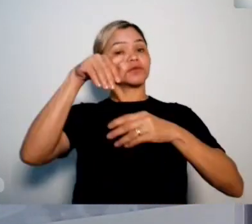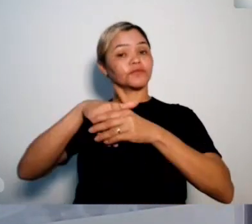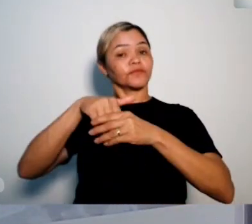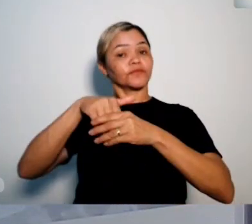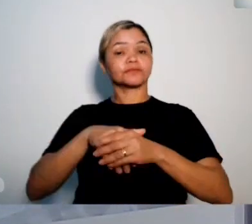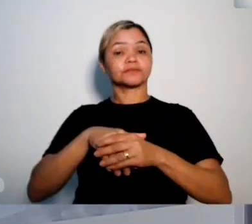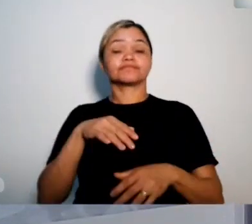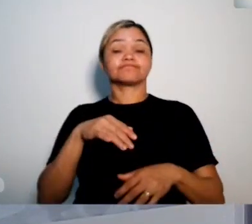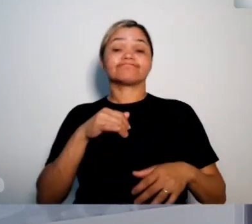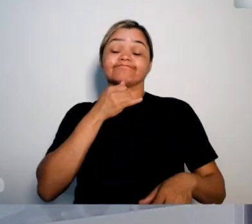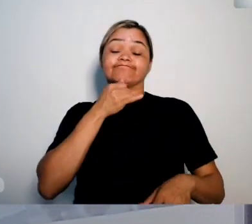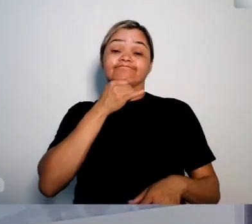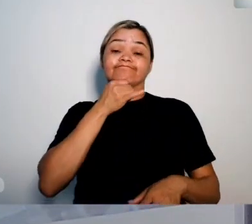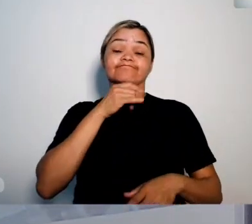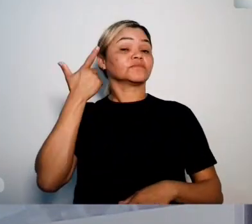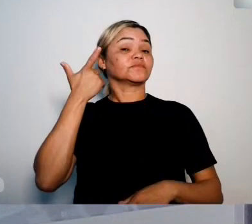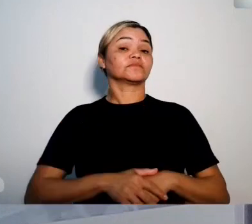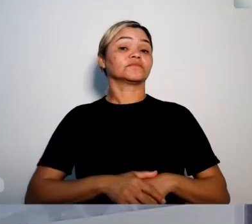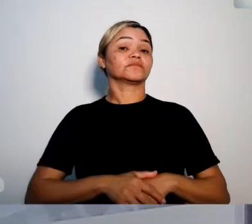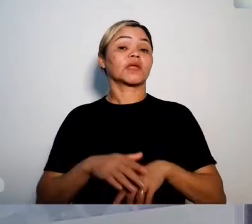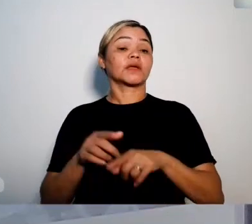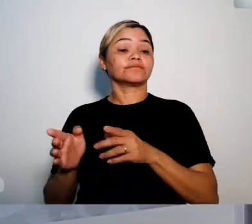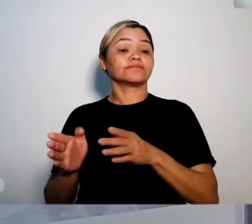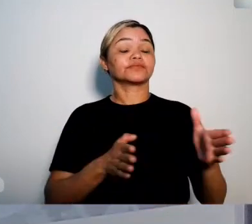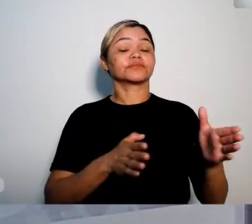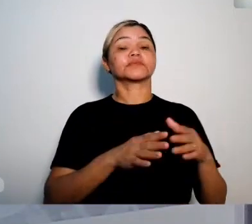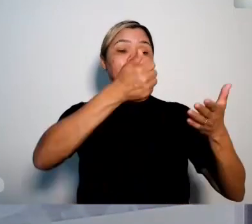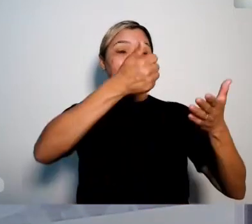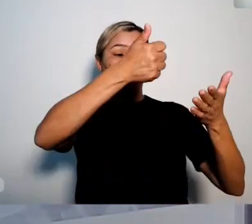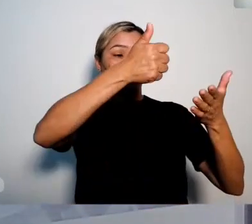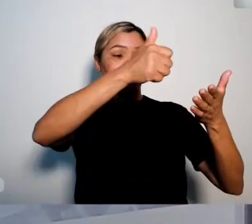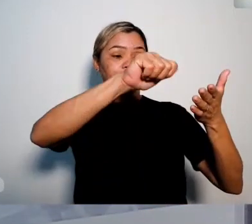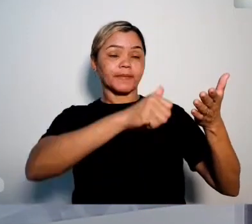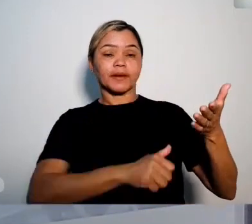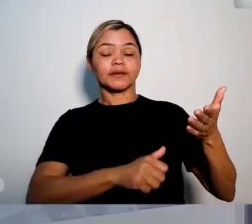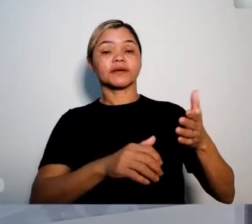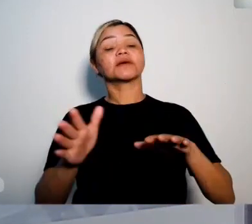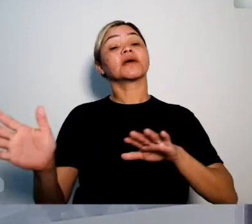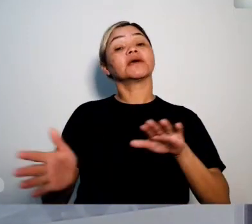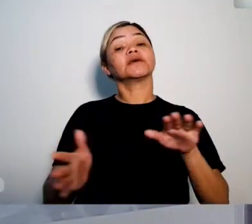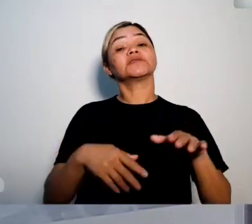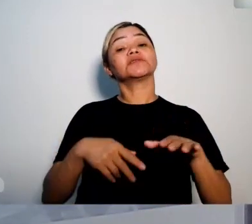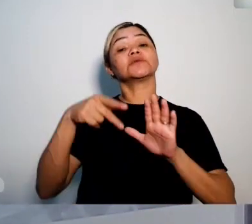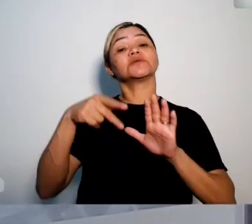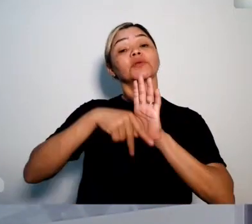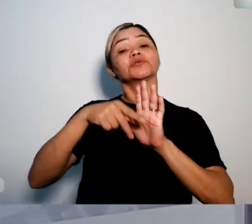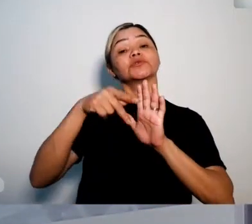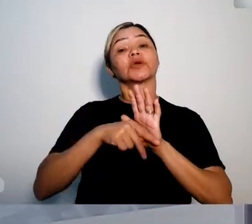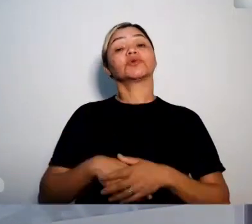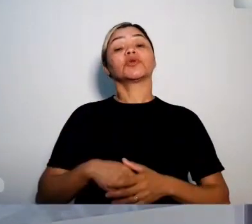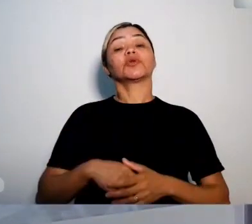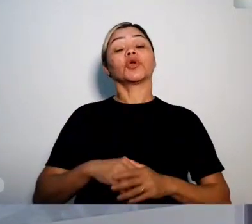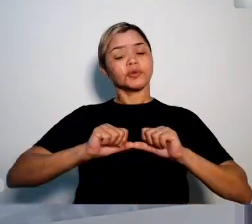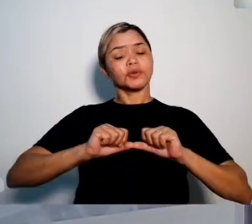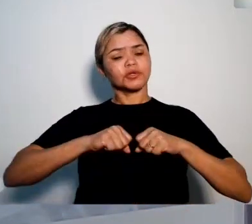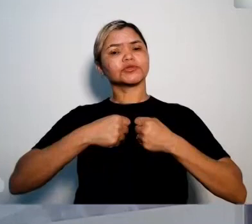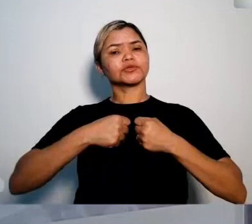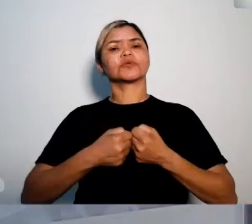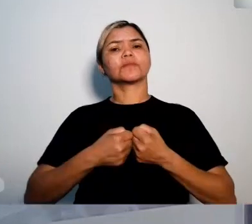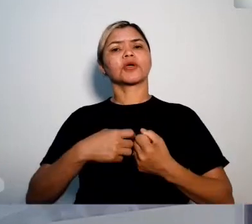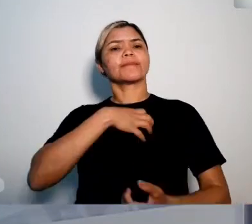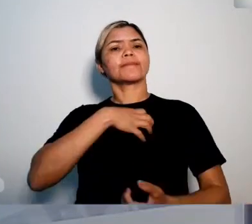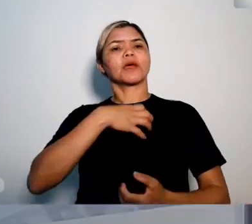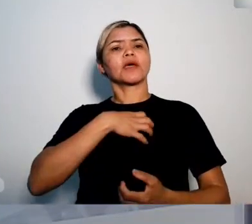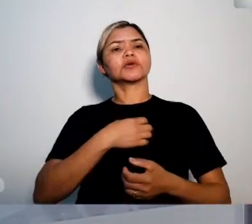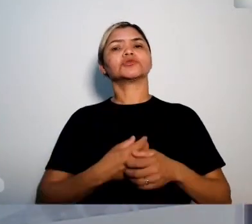não tivemos tempo para analisar, e esse tipo de projeto é um projeto que eu me dedico, porque mexe com a estrutura de governo, com